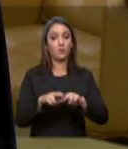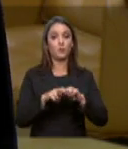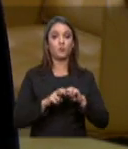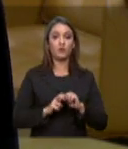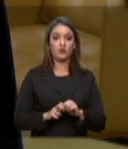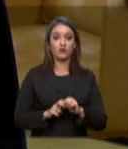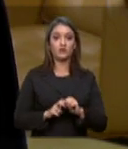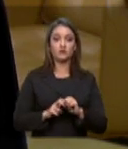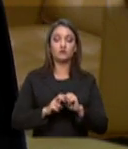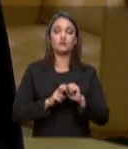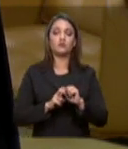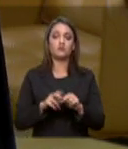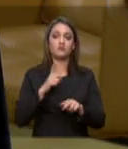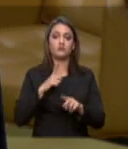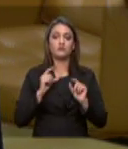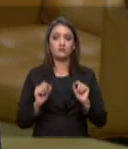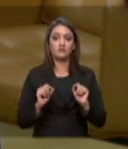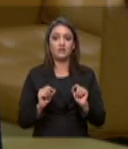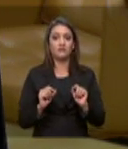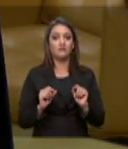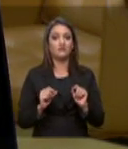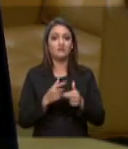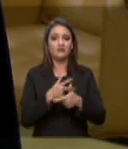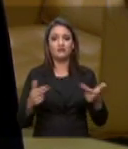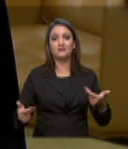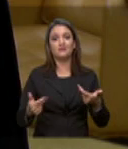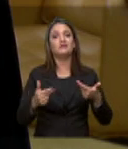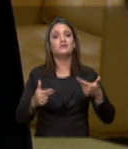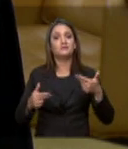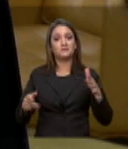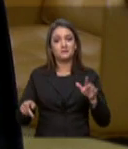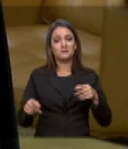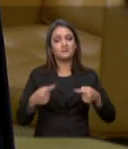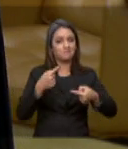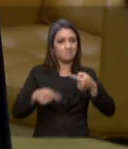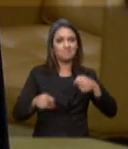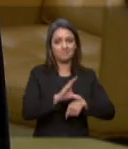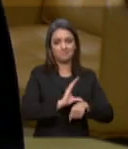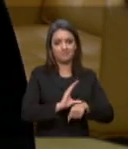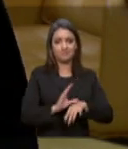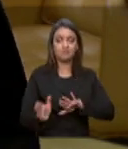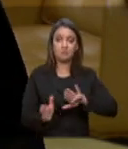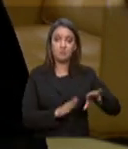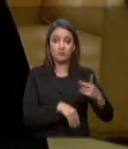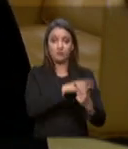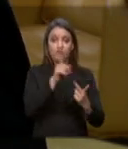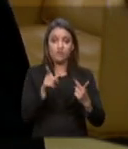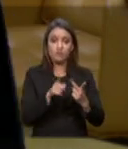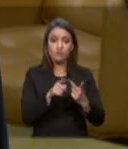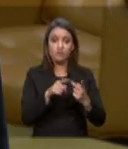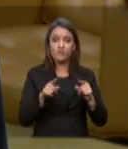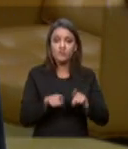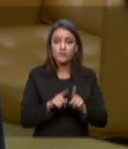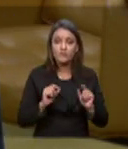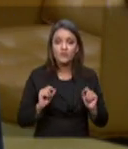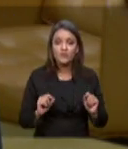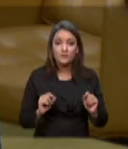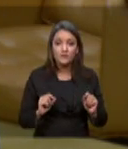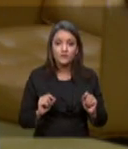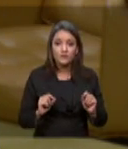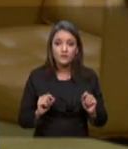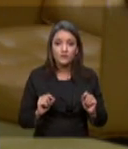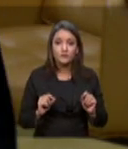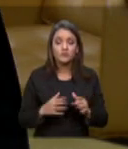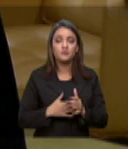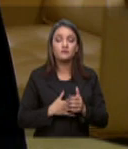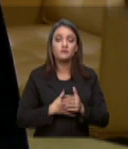uma ofensa aqui meramente reflexa a Constituição Federal. Uma segunda preliminar que faço questão de trazer ao conhecimento de